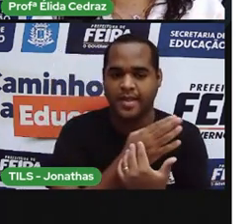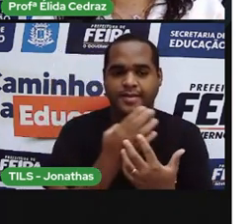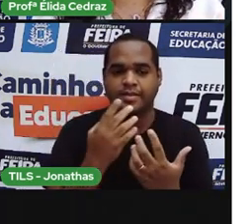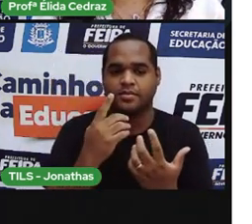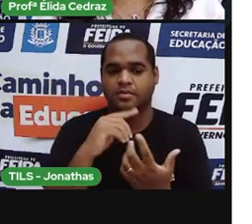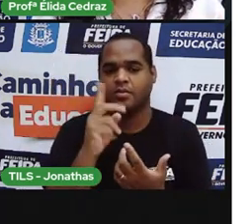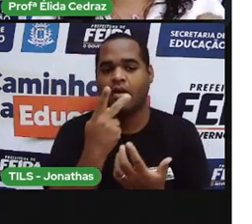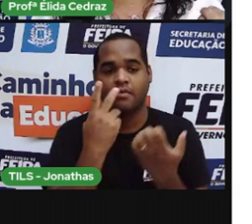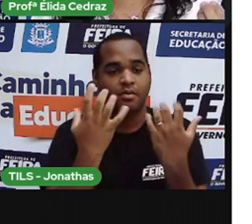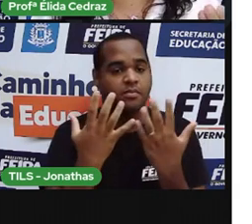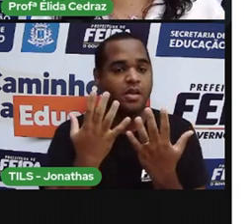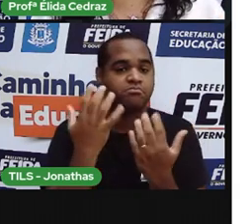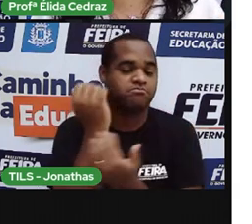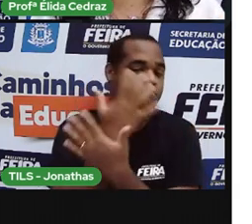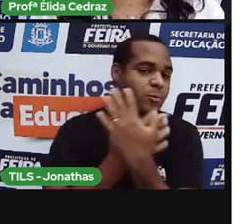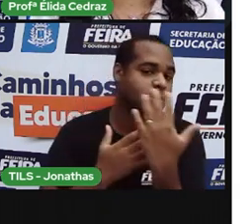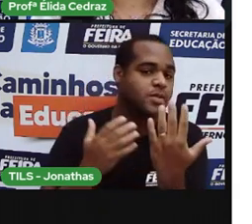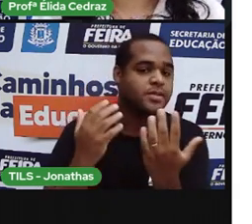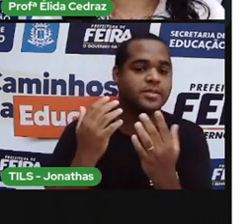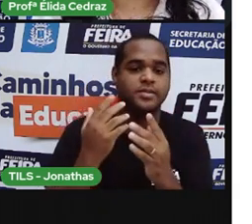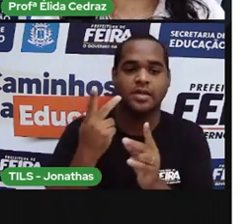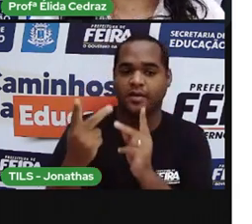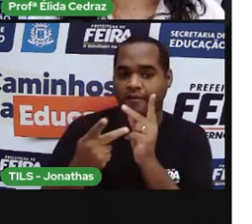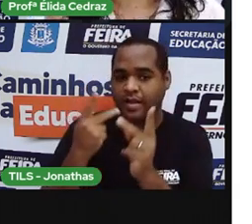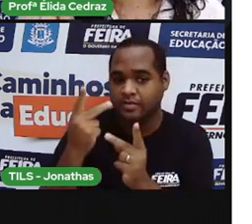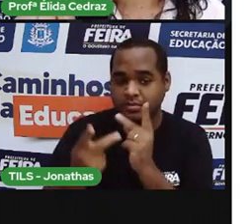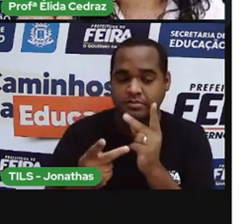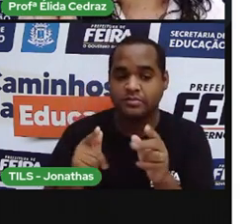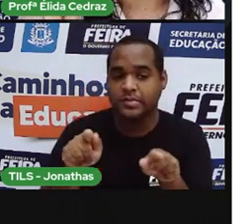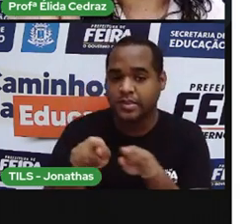cantar, falar e até